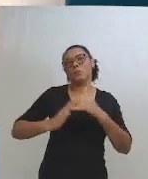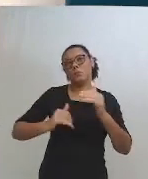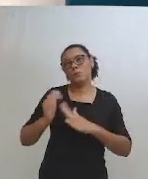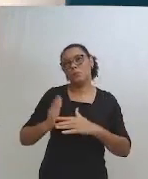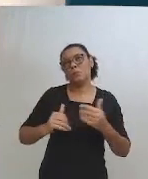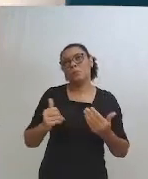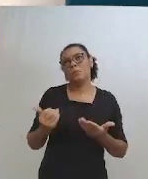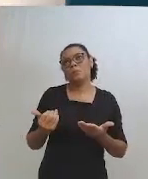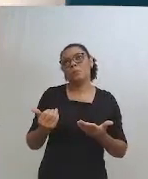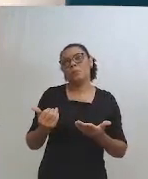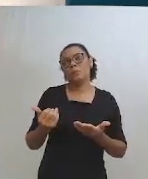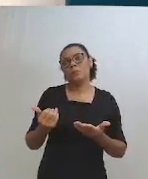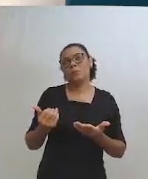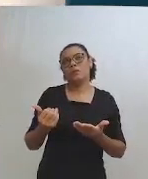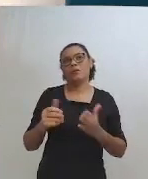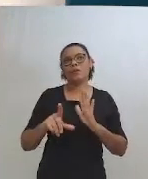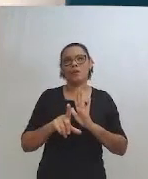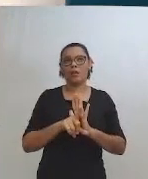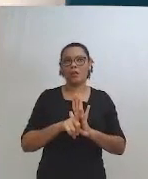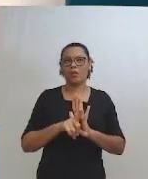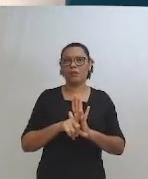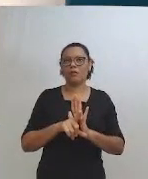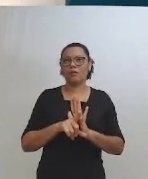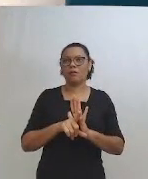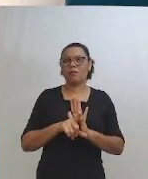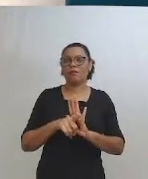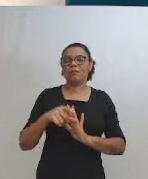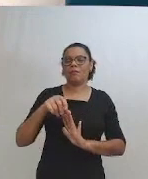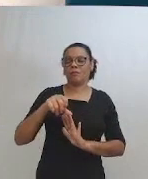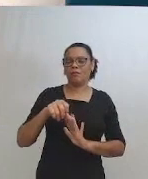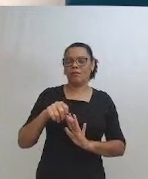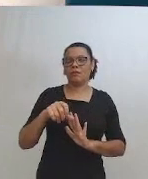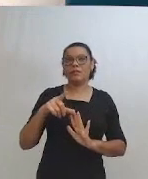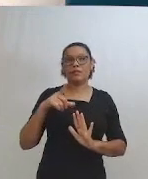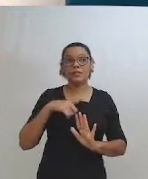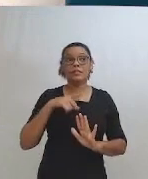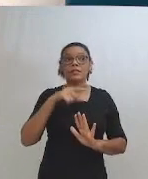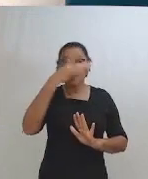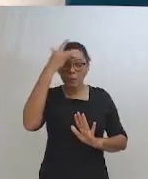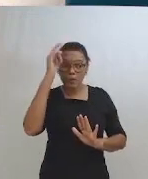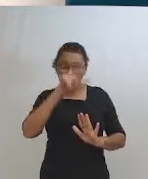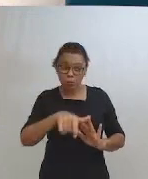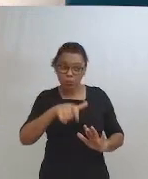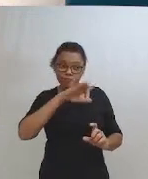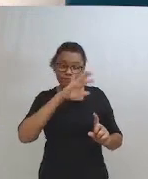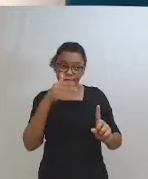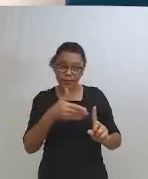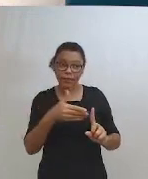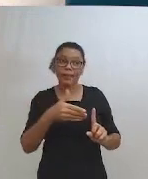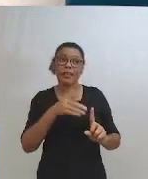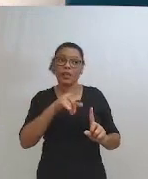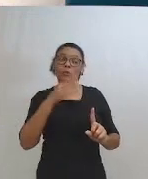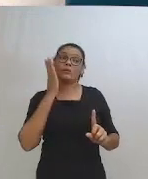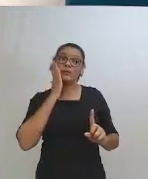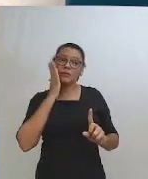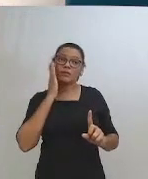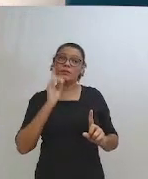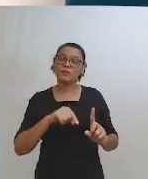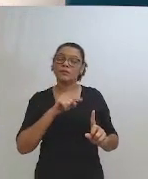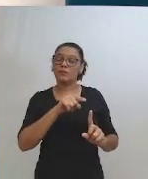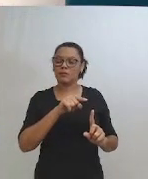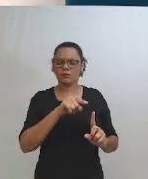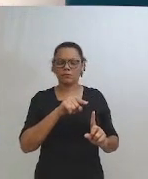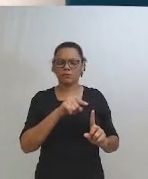Lei 9.271, desde que o réu tenha inequívoca ciência da ação penal deflagrada em seu desfavor, o que, conforme